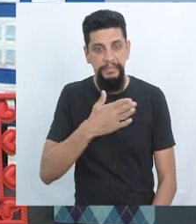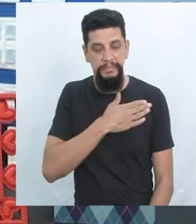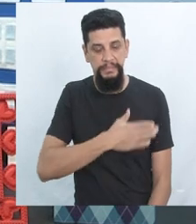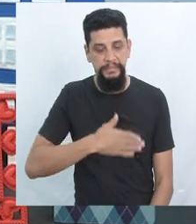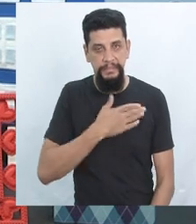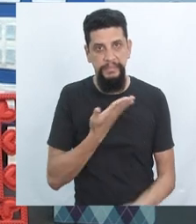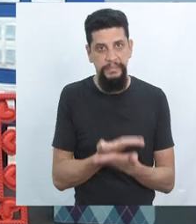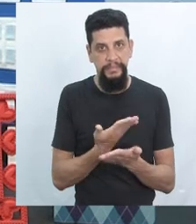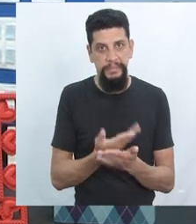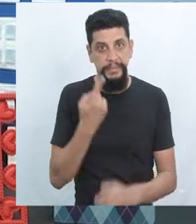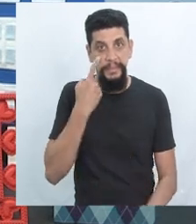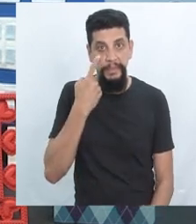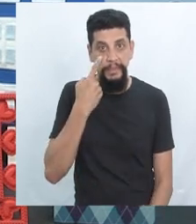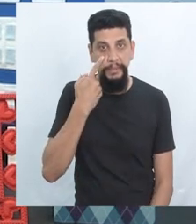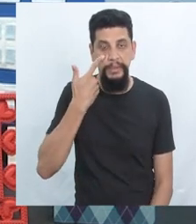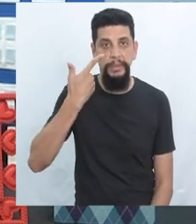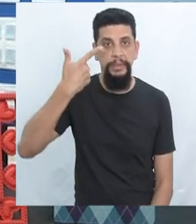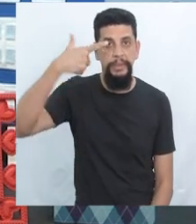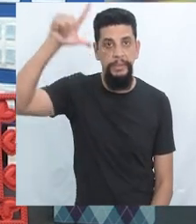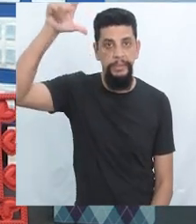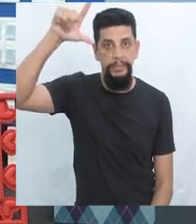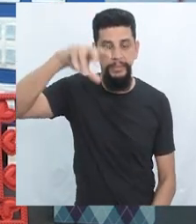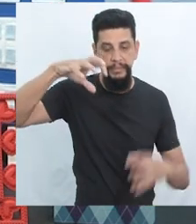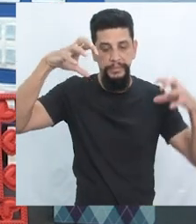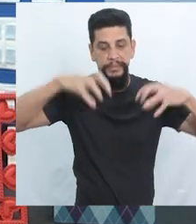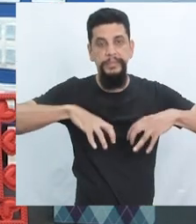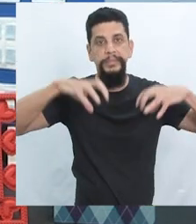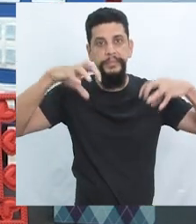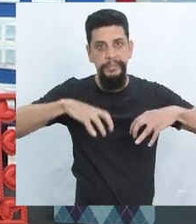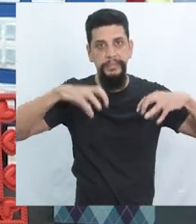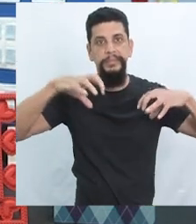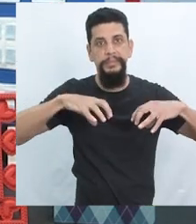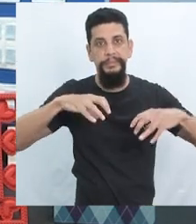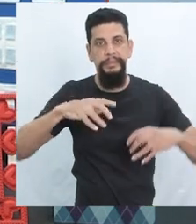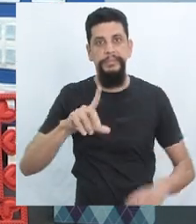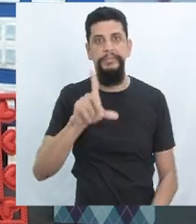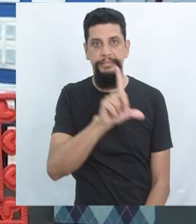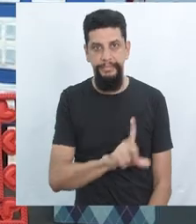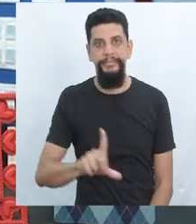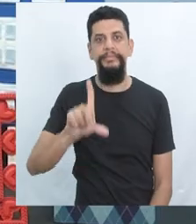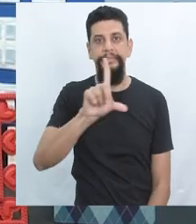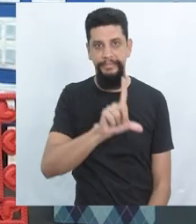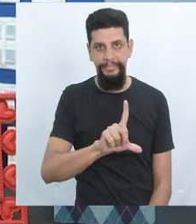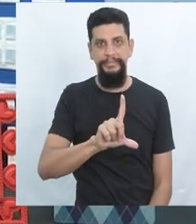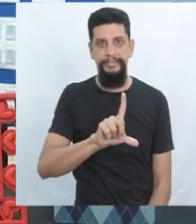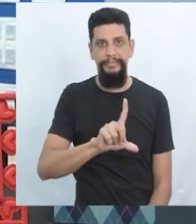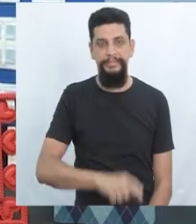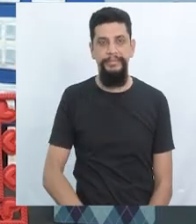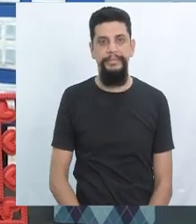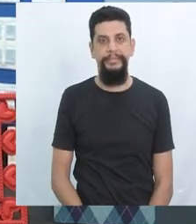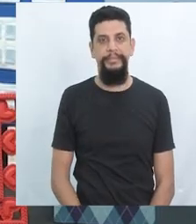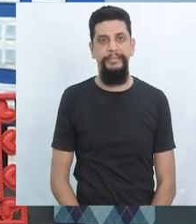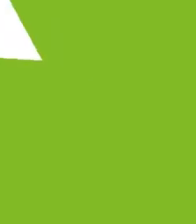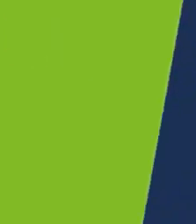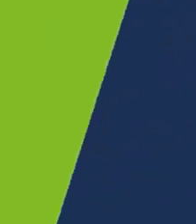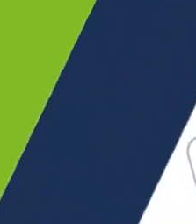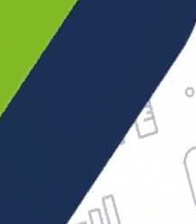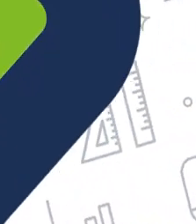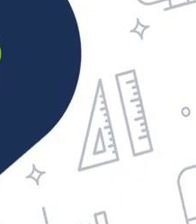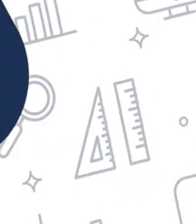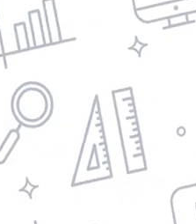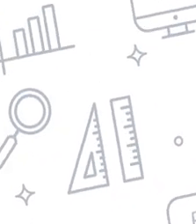da nossa aula e nos vemos então na nossa próxima chuva de literatura.